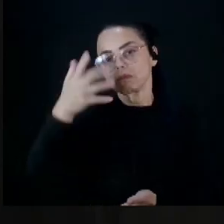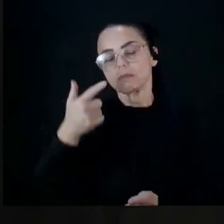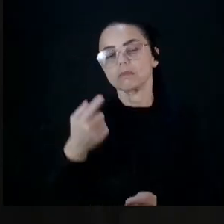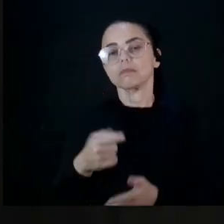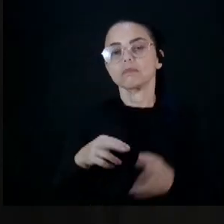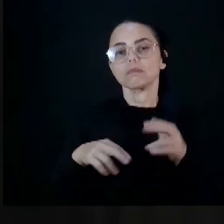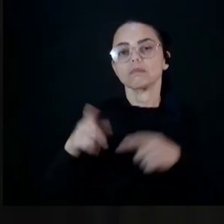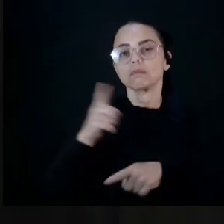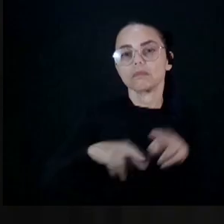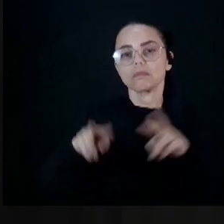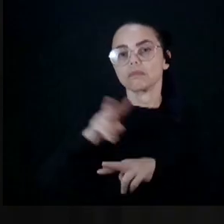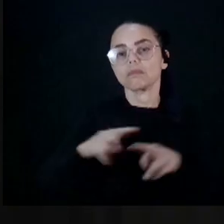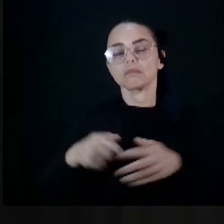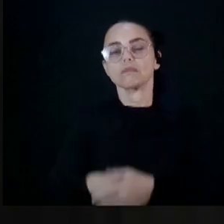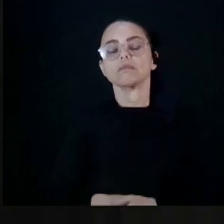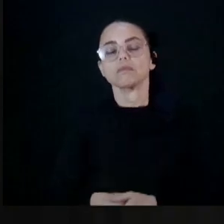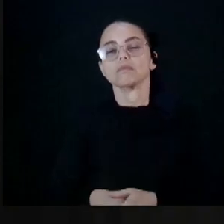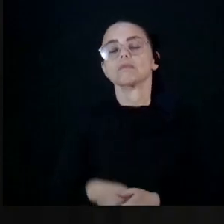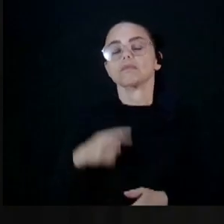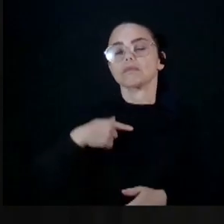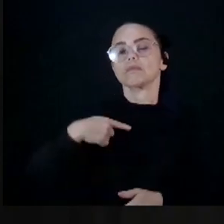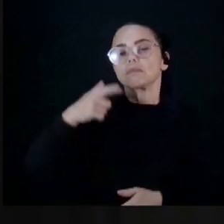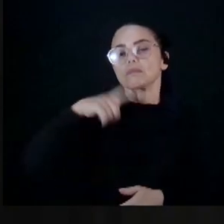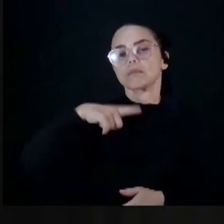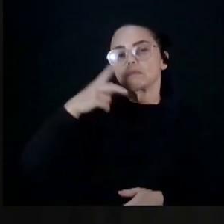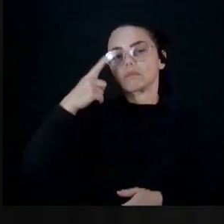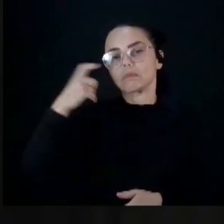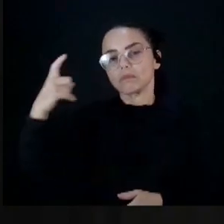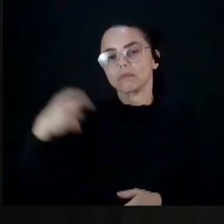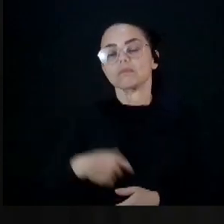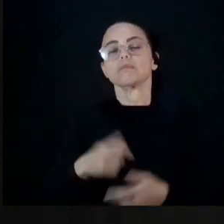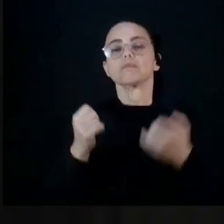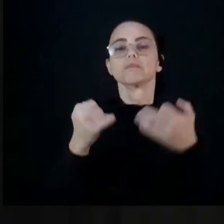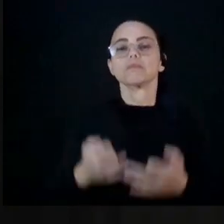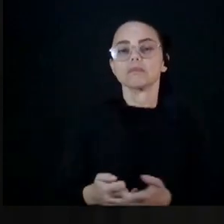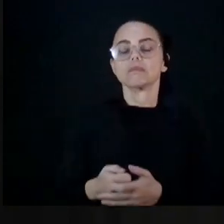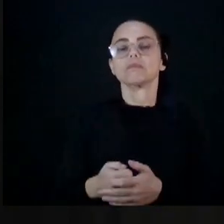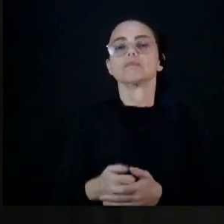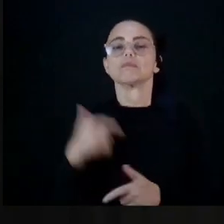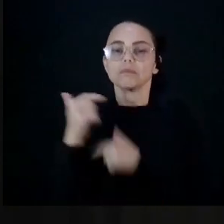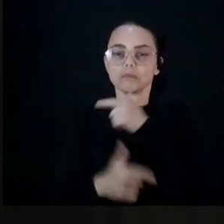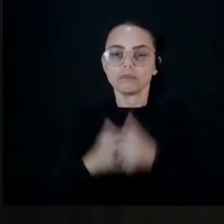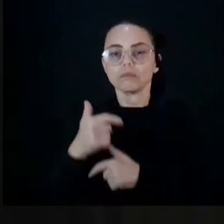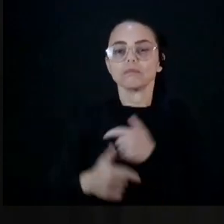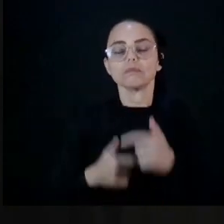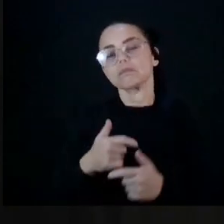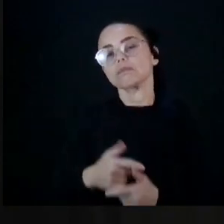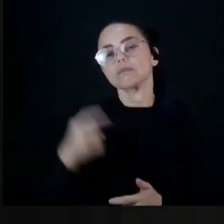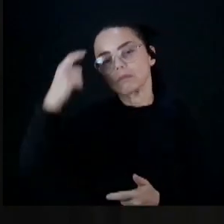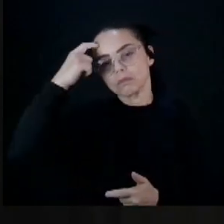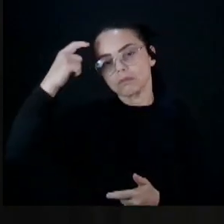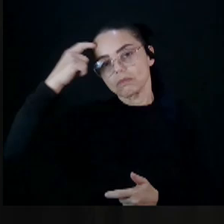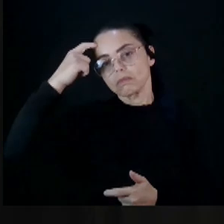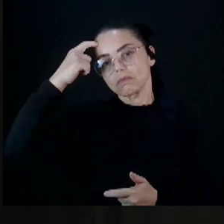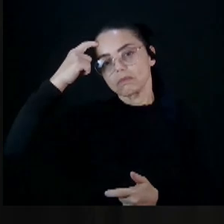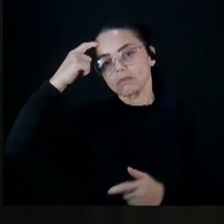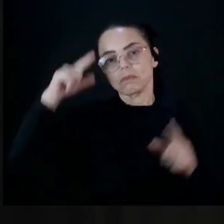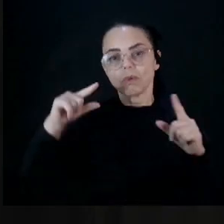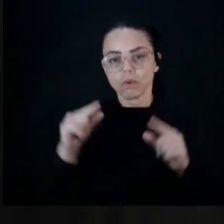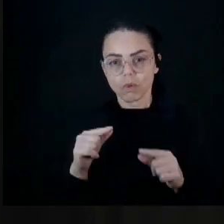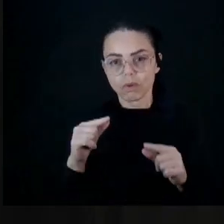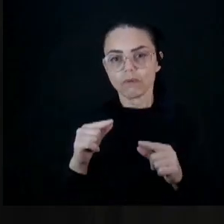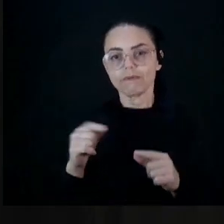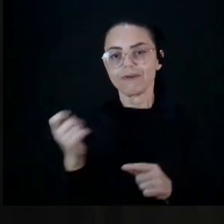tem outro ponto interessante. Quando a gente fala de produtividade, muita gente pensa apenas em reduzir custos, mas